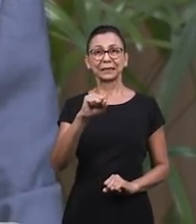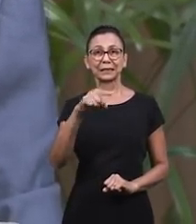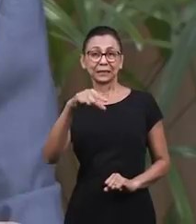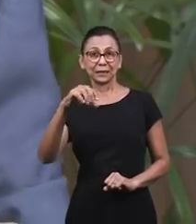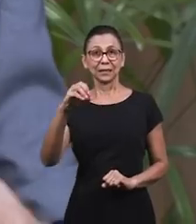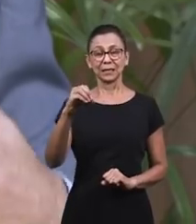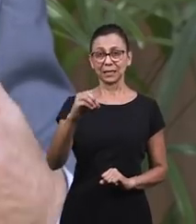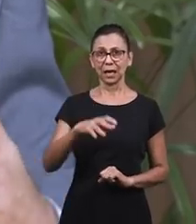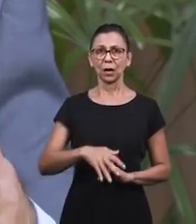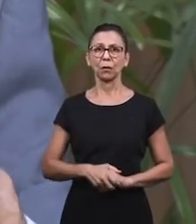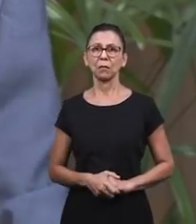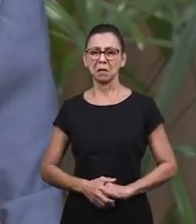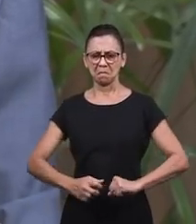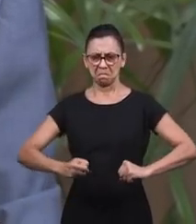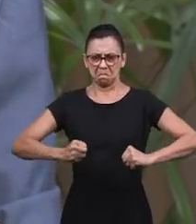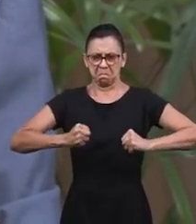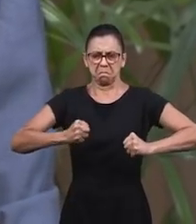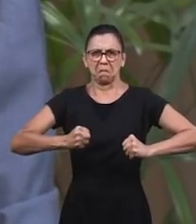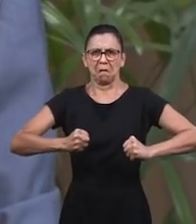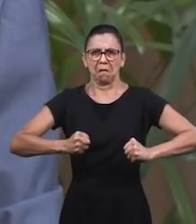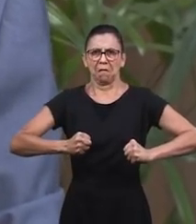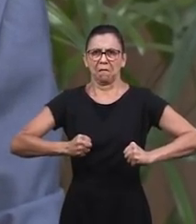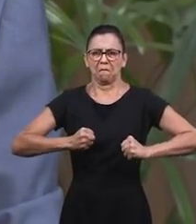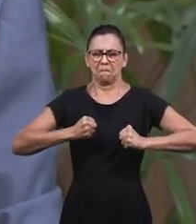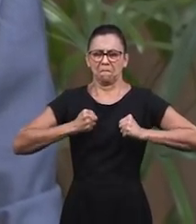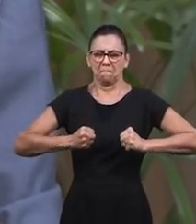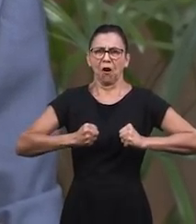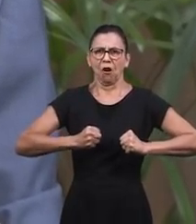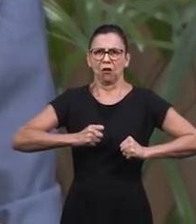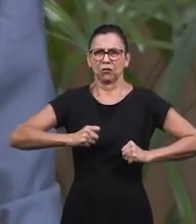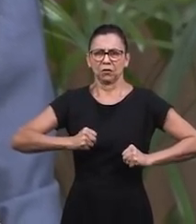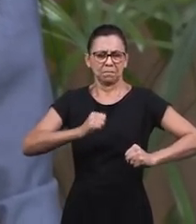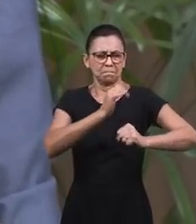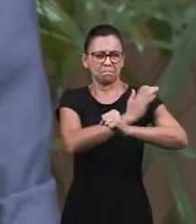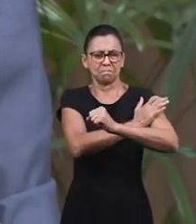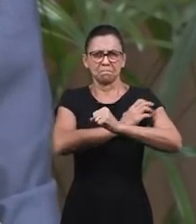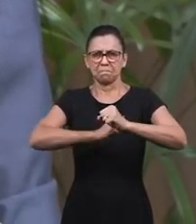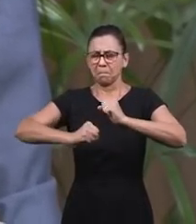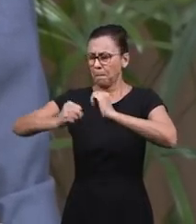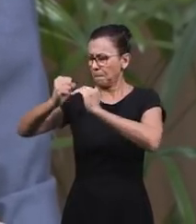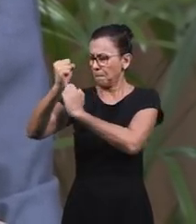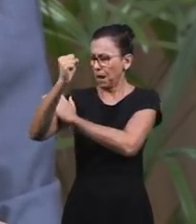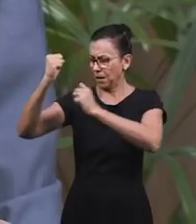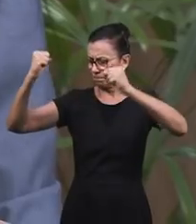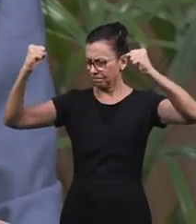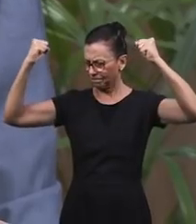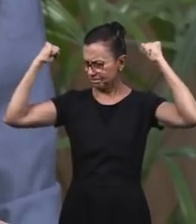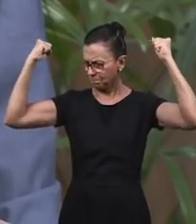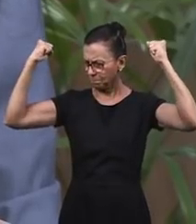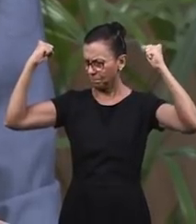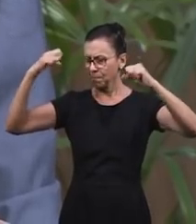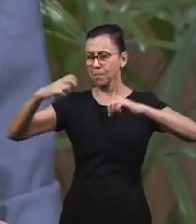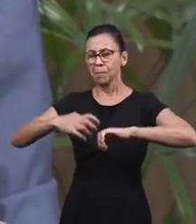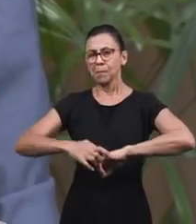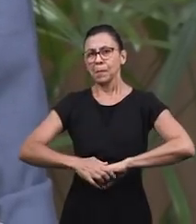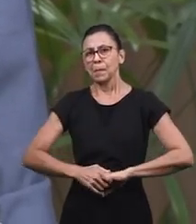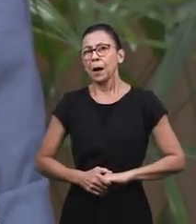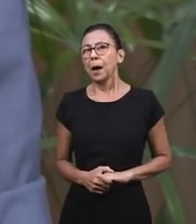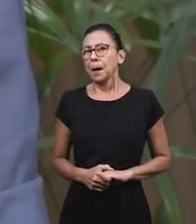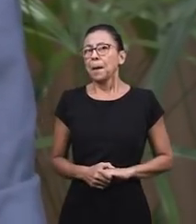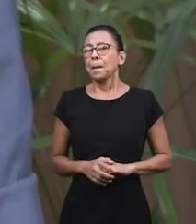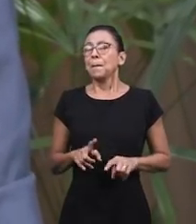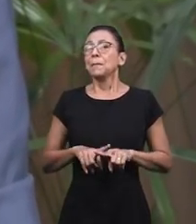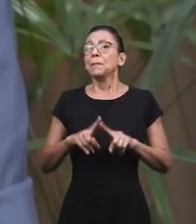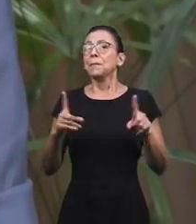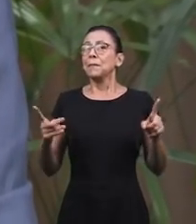que ele fosse, que maior preparo físico que ele tivesse, aquilo que ele realizou, ele não realizaria com a